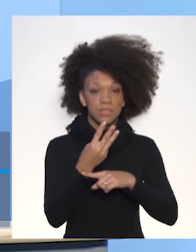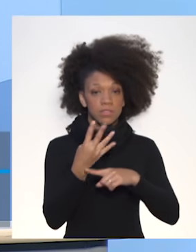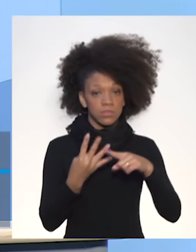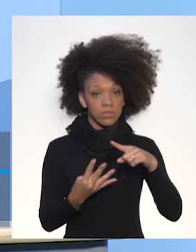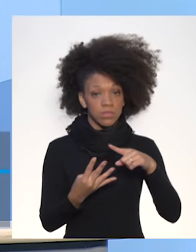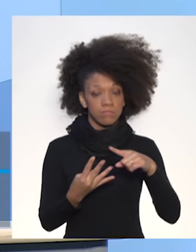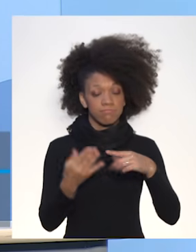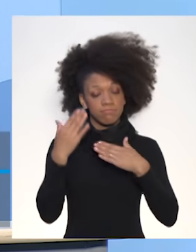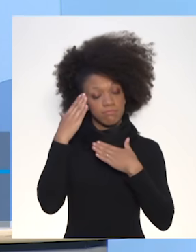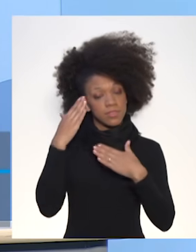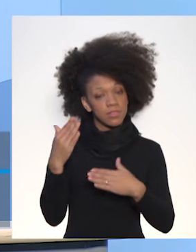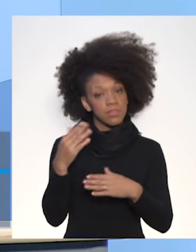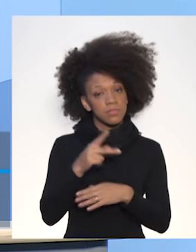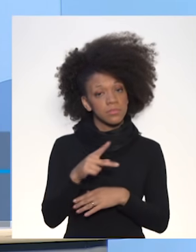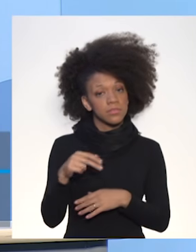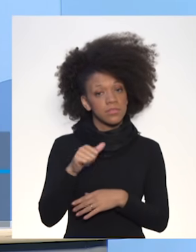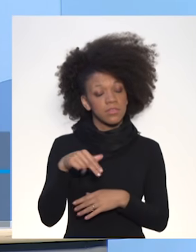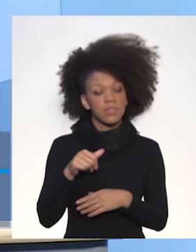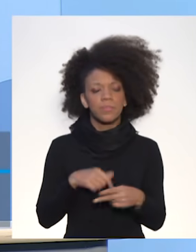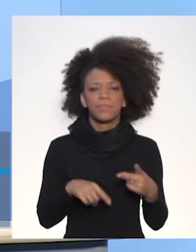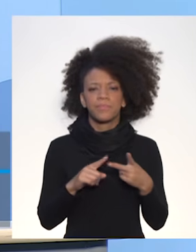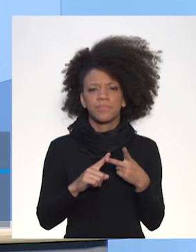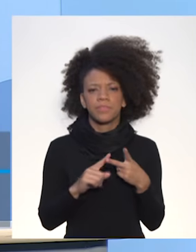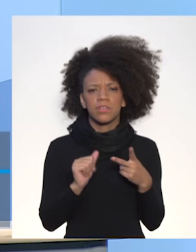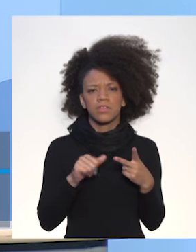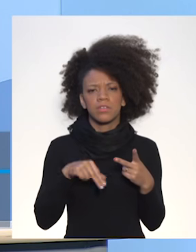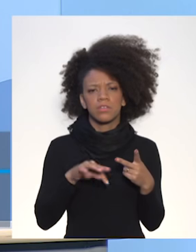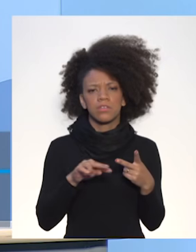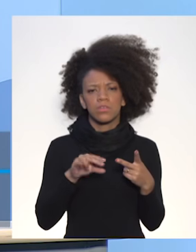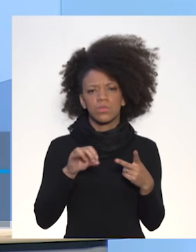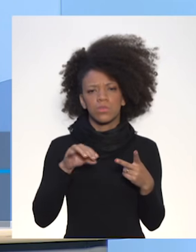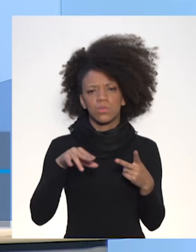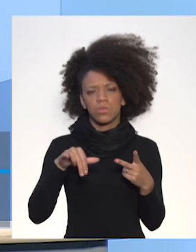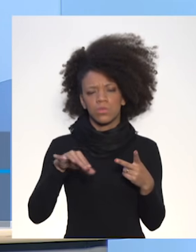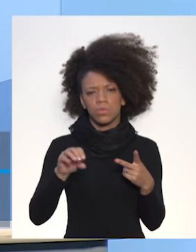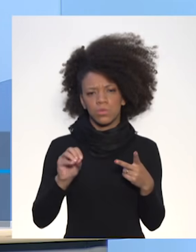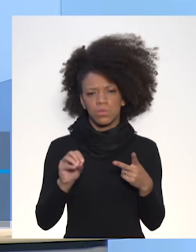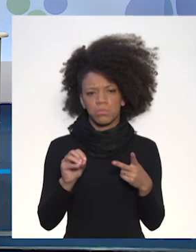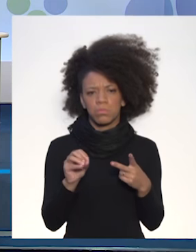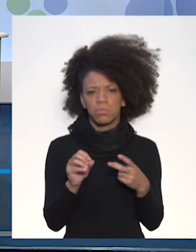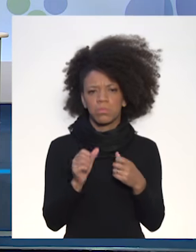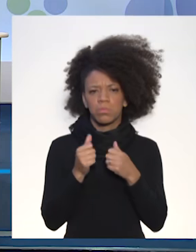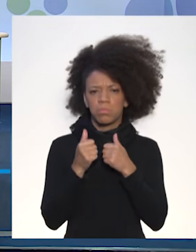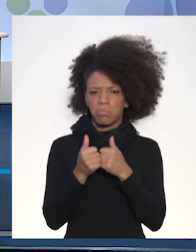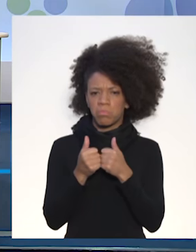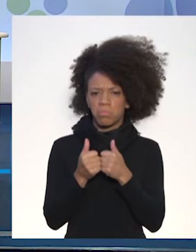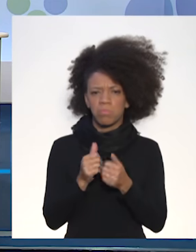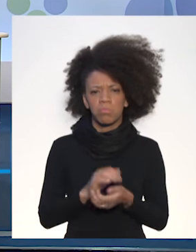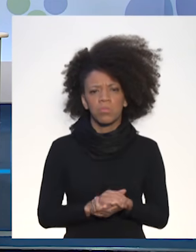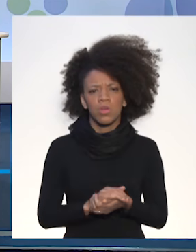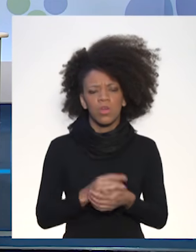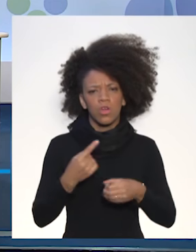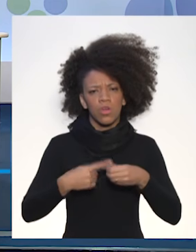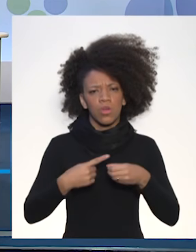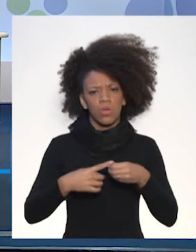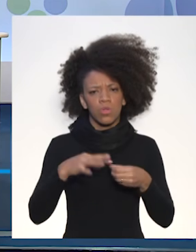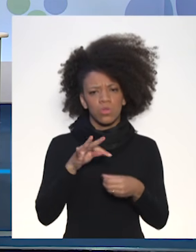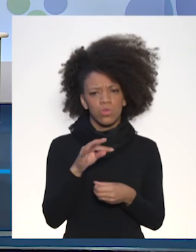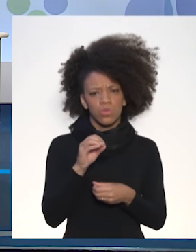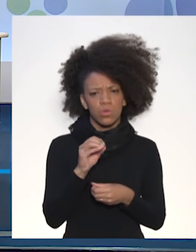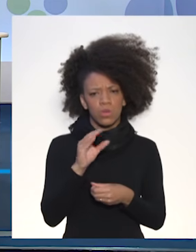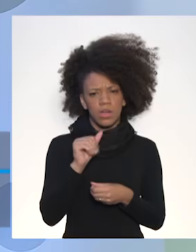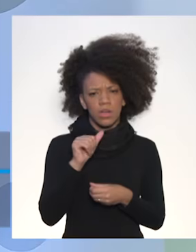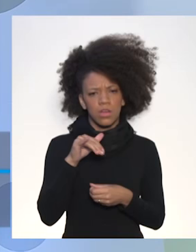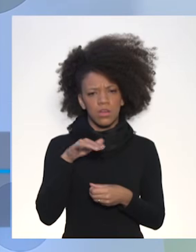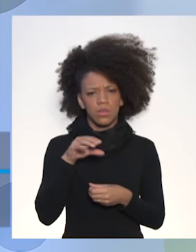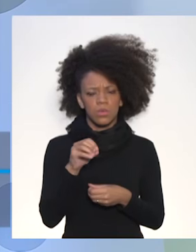Obrigado a Ana Angélica. Professor Antônio, seu tocaio. Sabe o que é tocaio? Tocaio. Tocaio. Tocaio é a